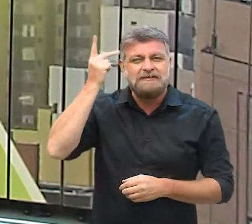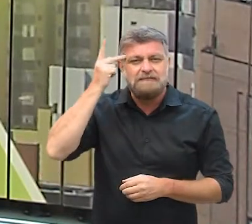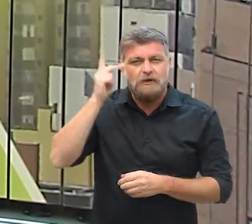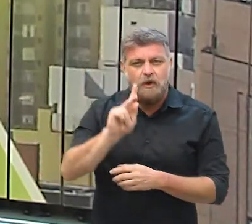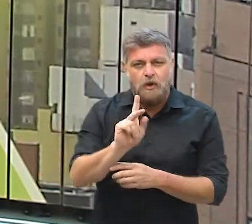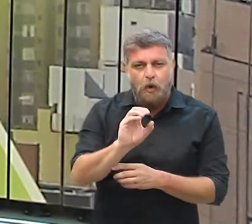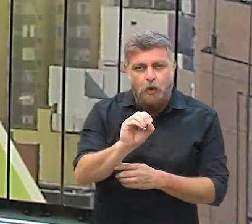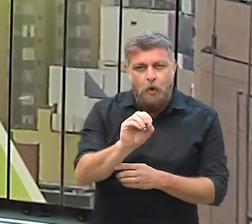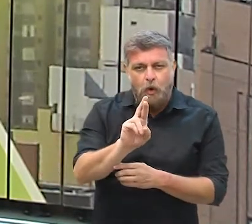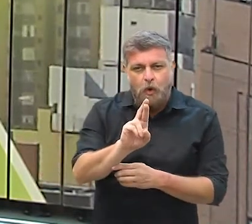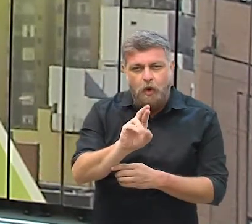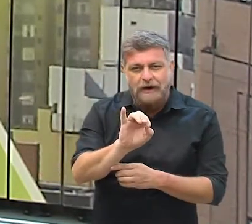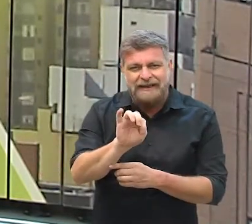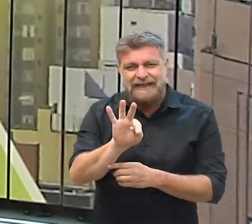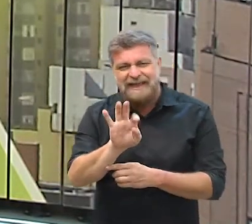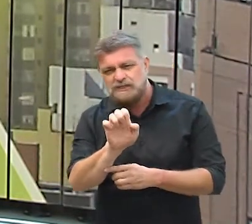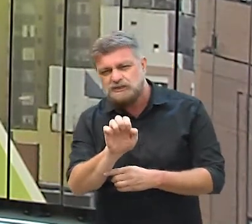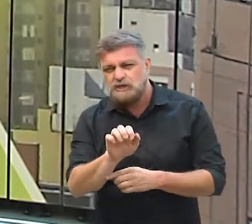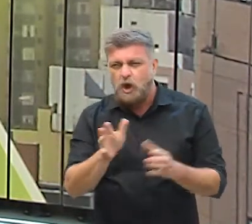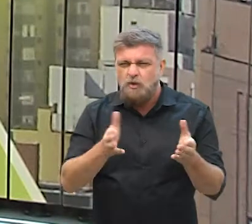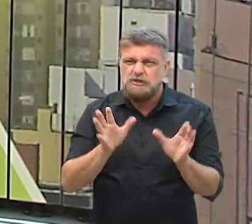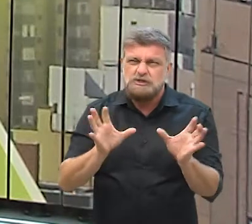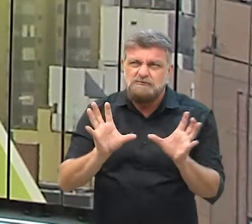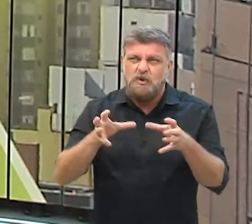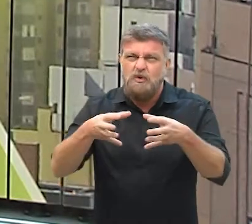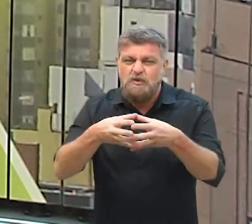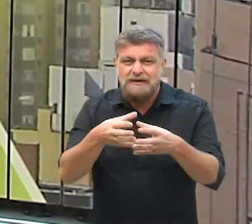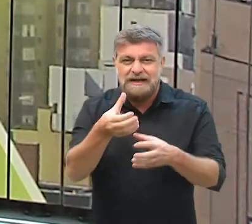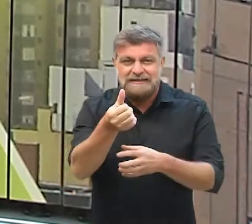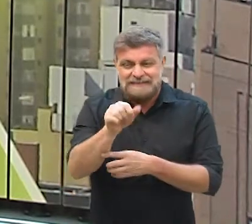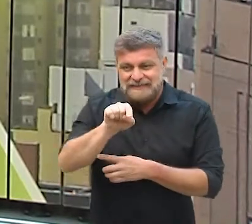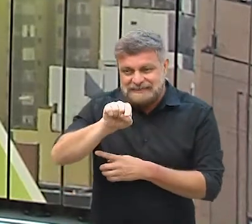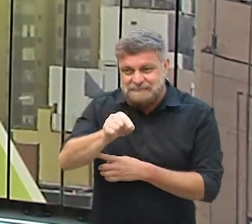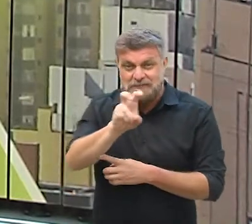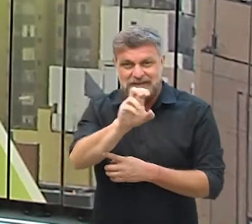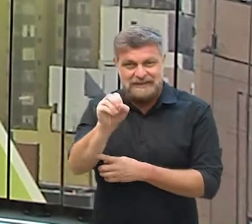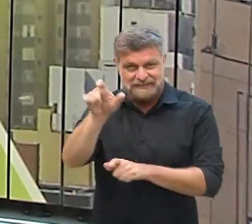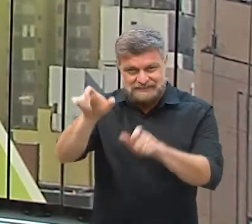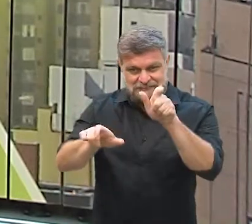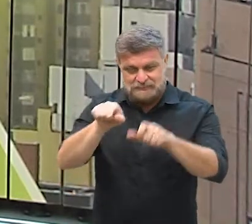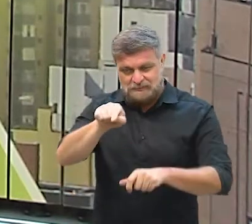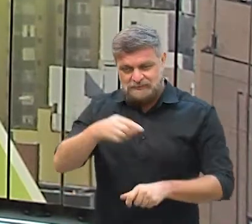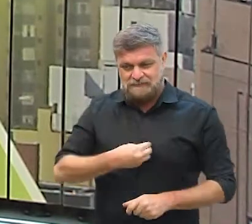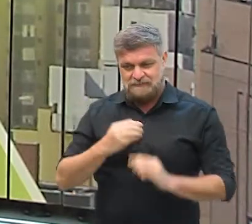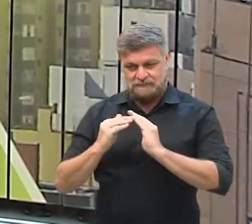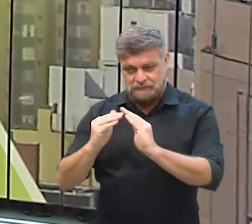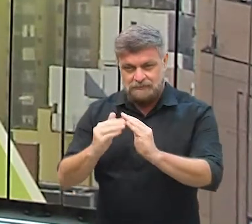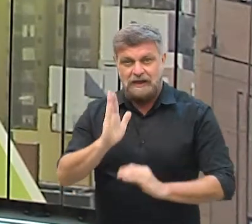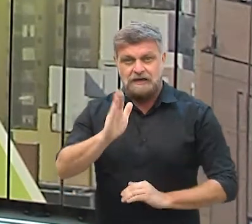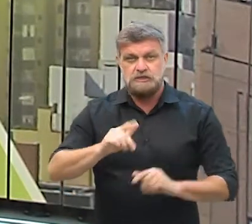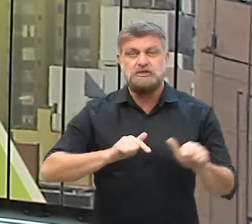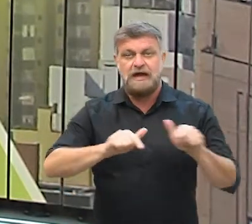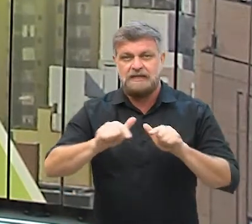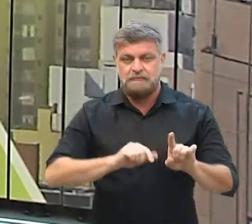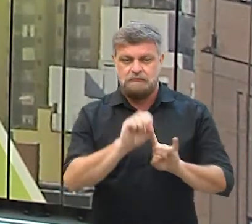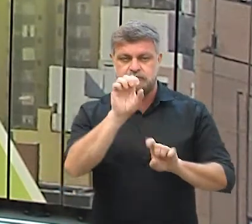está no 5º mandato. Nasceu em Oriente, interior de São Paulo, cidade que tem hoje pouco mais